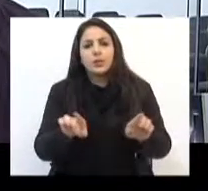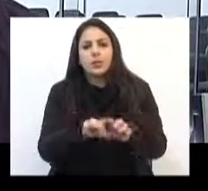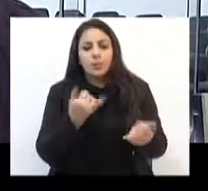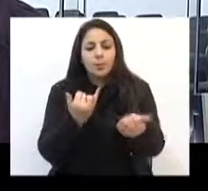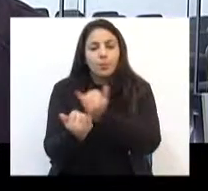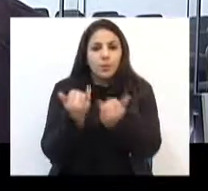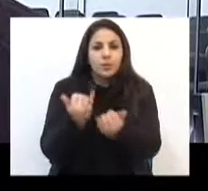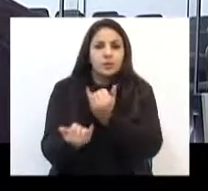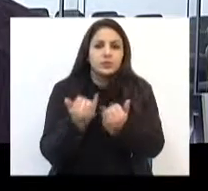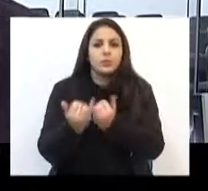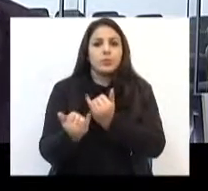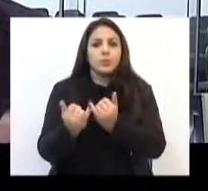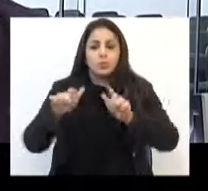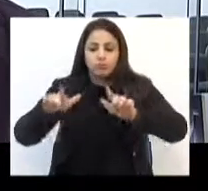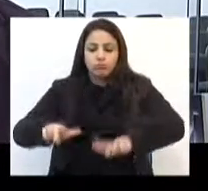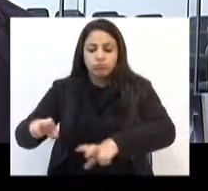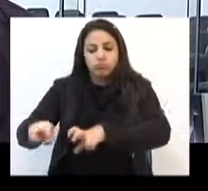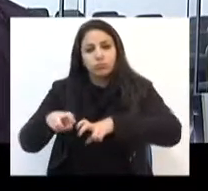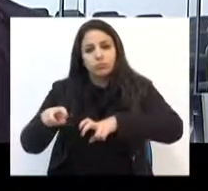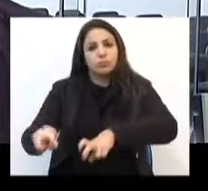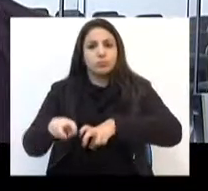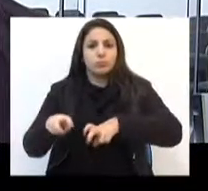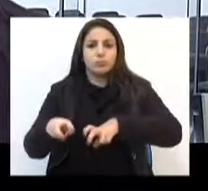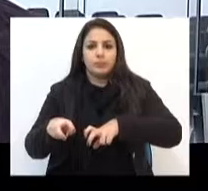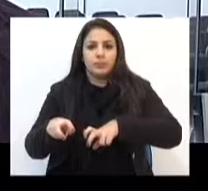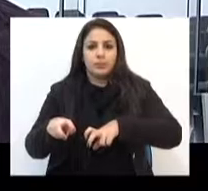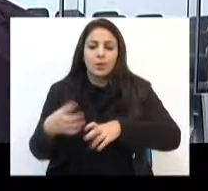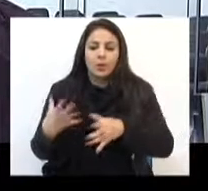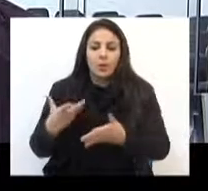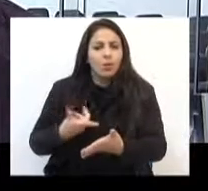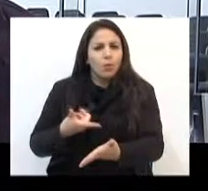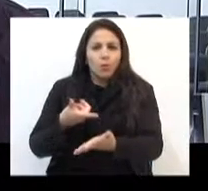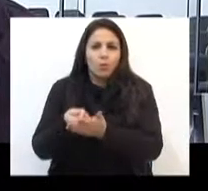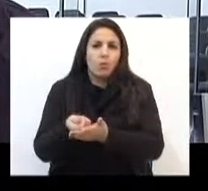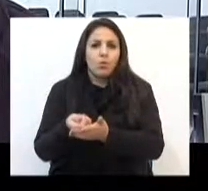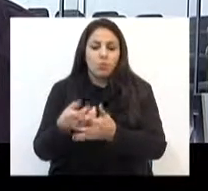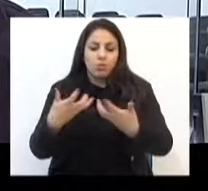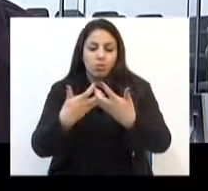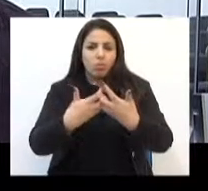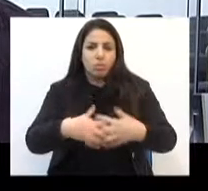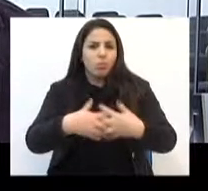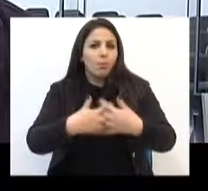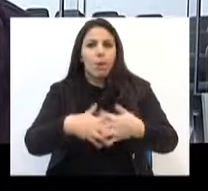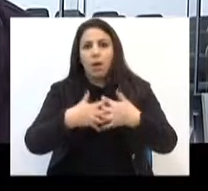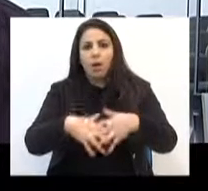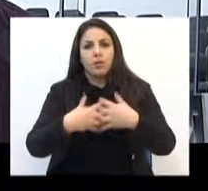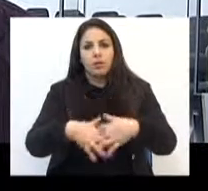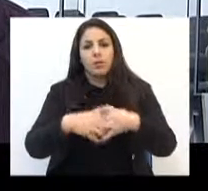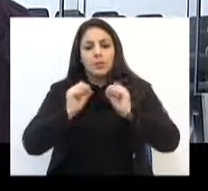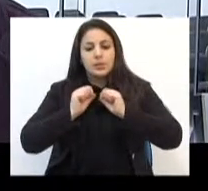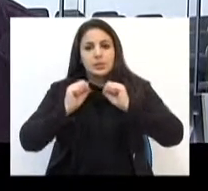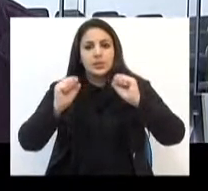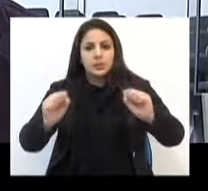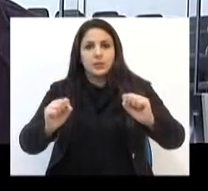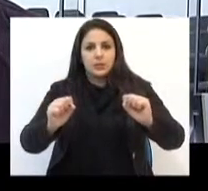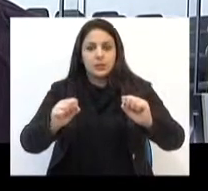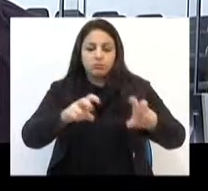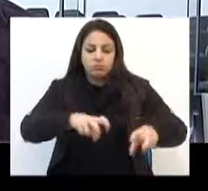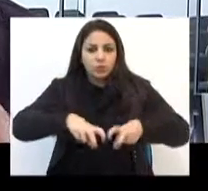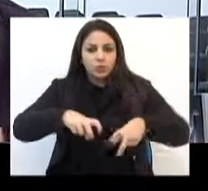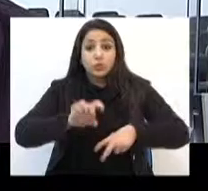apenas duas construções de escola de educação infantil para o ano de 2016, o que nós, vereadores, podemos colocar, então,